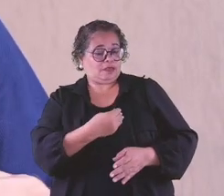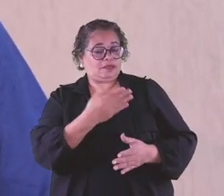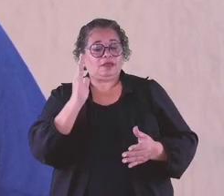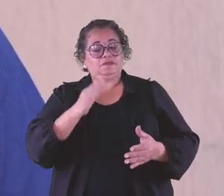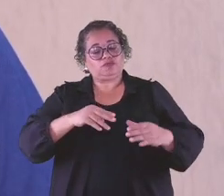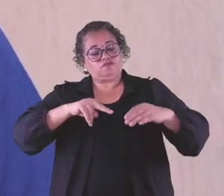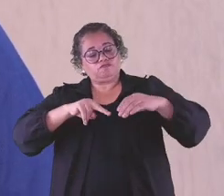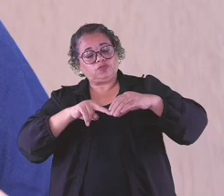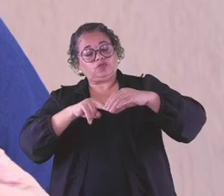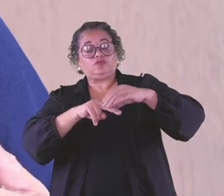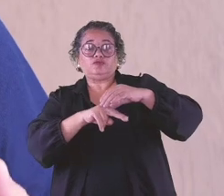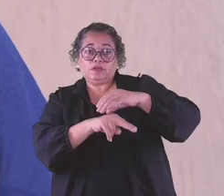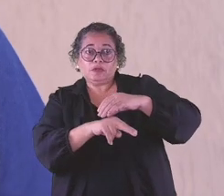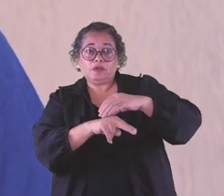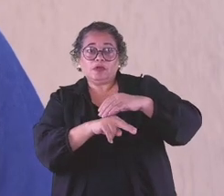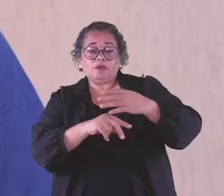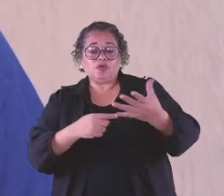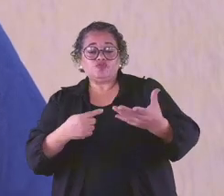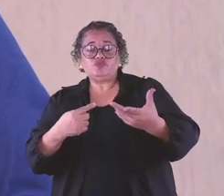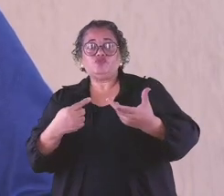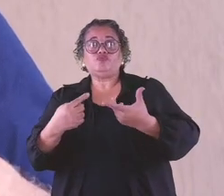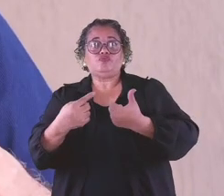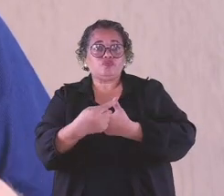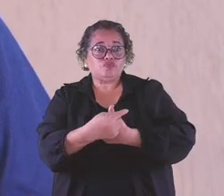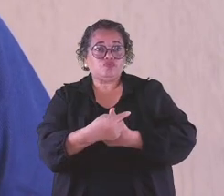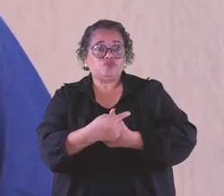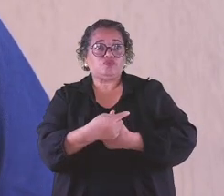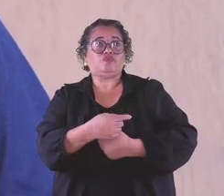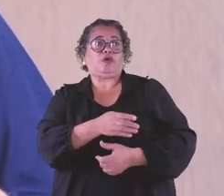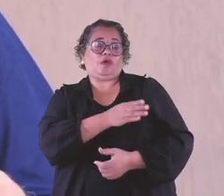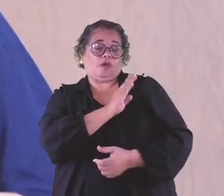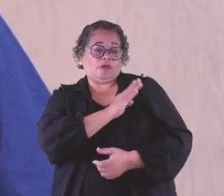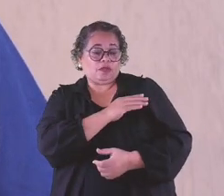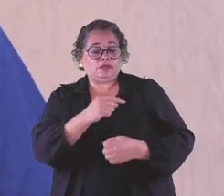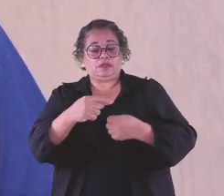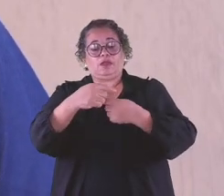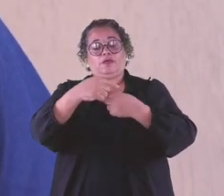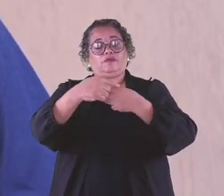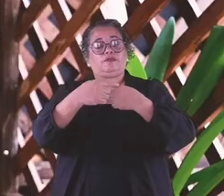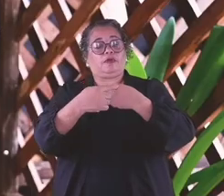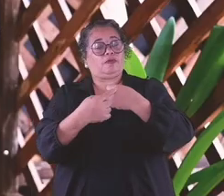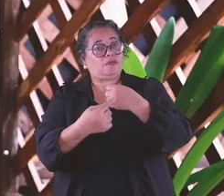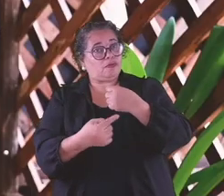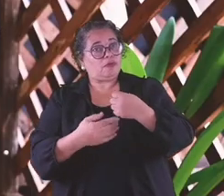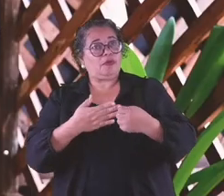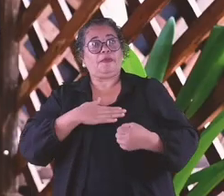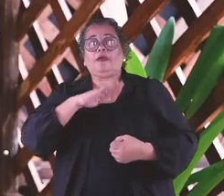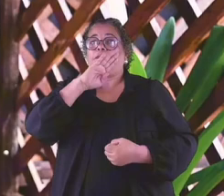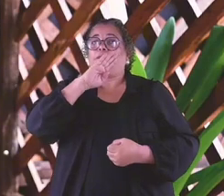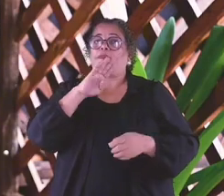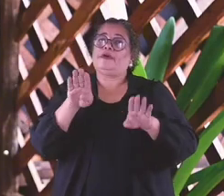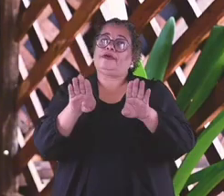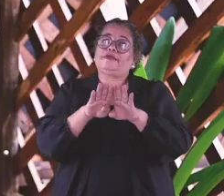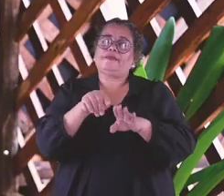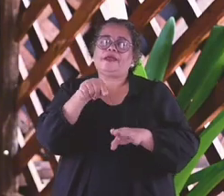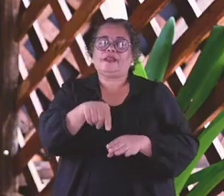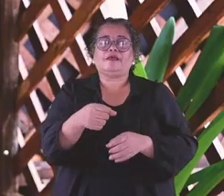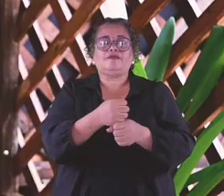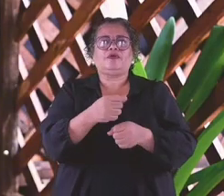fiz ressonância, tomografia, ressonância do coração, da coluna. Fiquei com a minha mãe lá